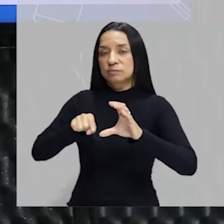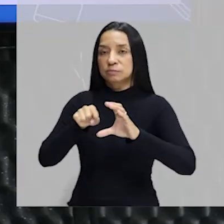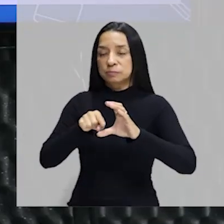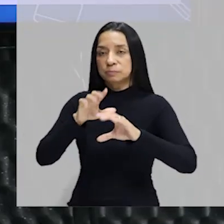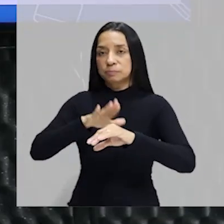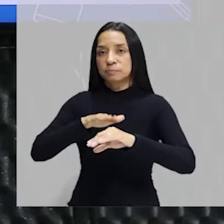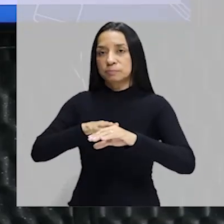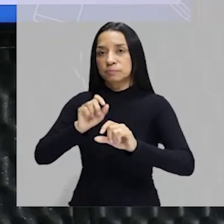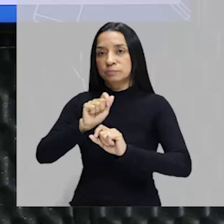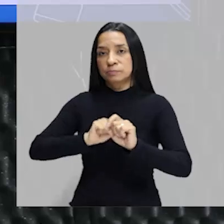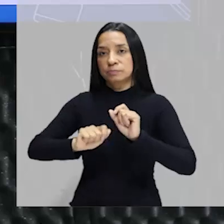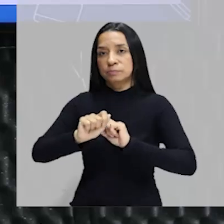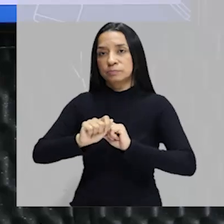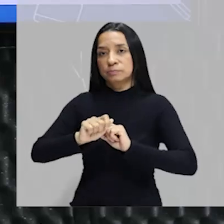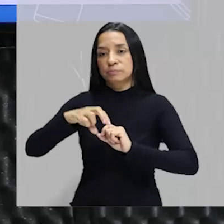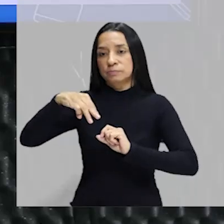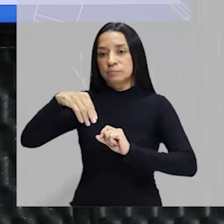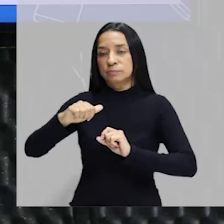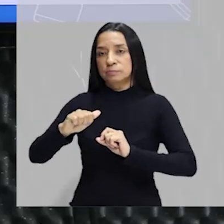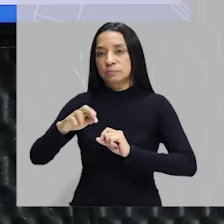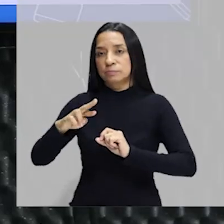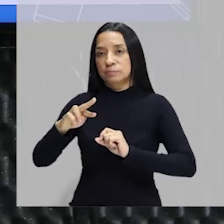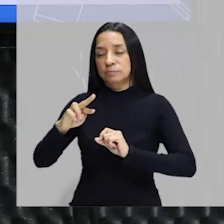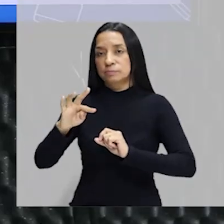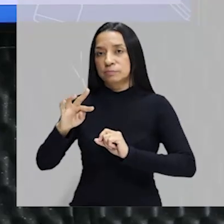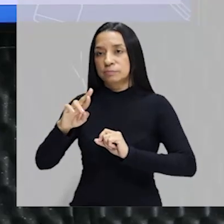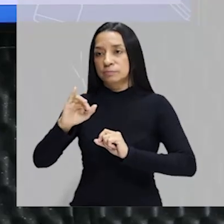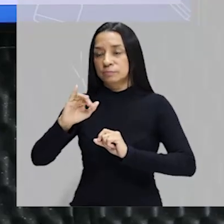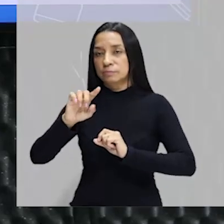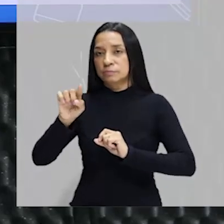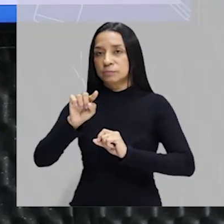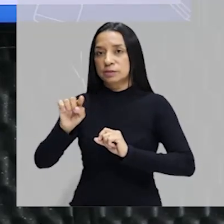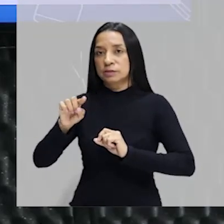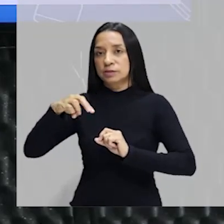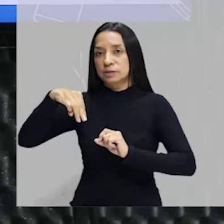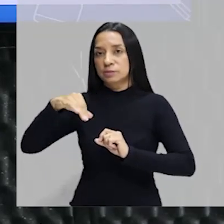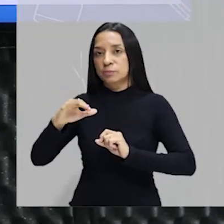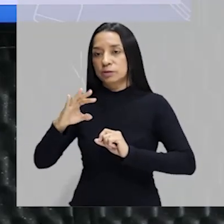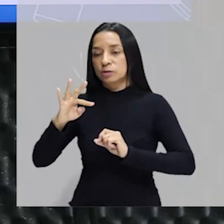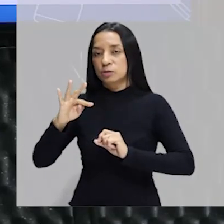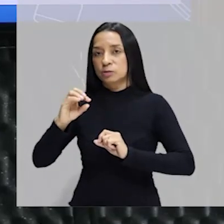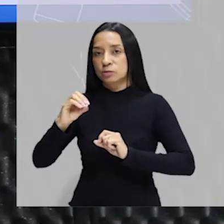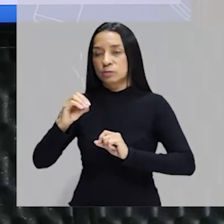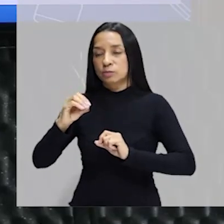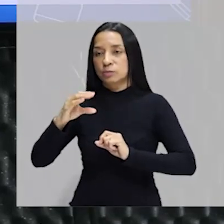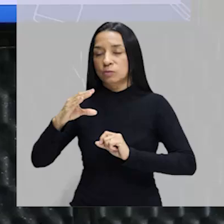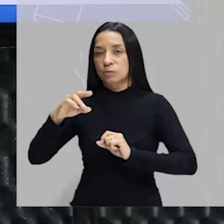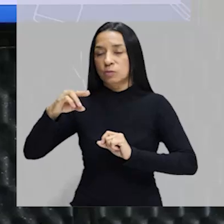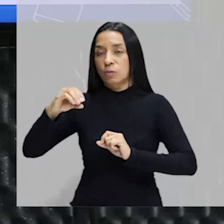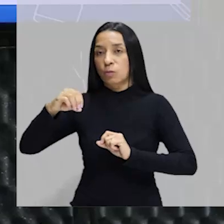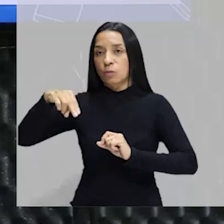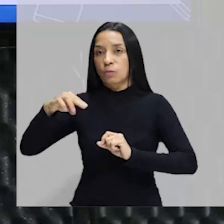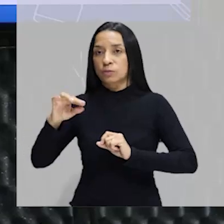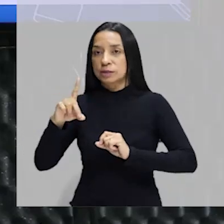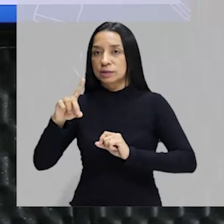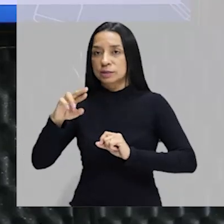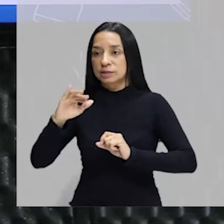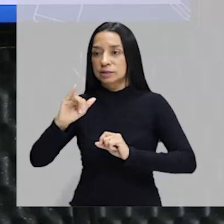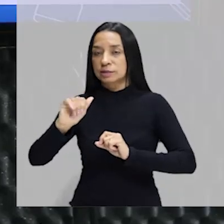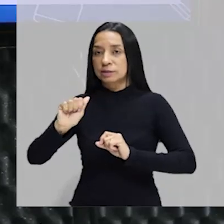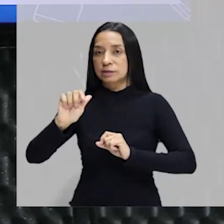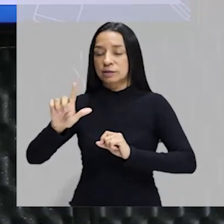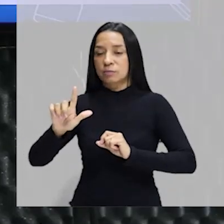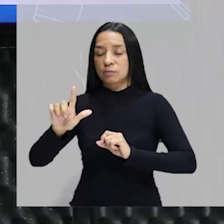de, anota, de matriz mitocondrial. Então, o ciclo de Krebs acontece